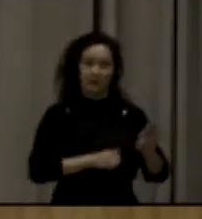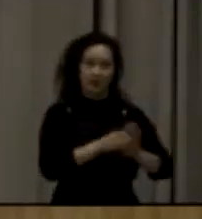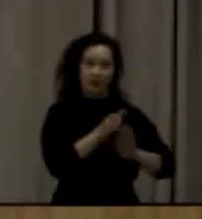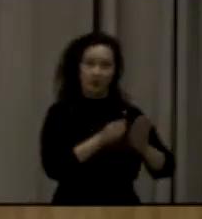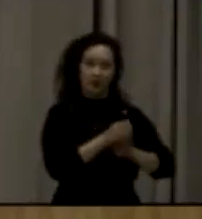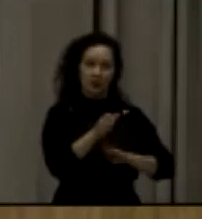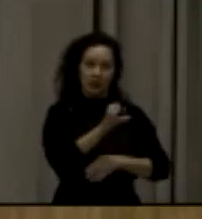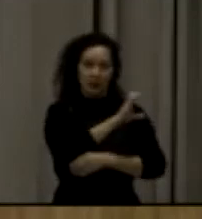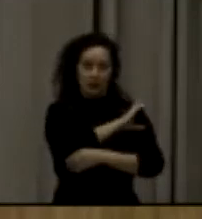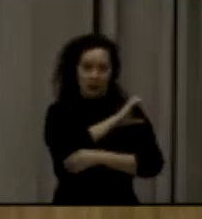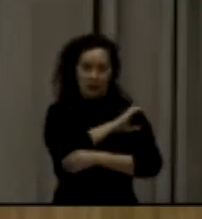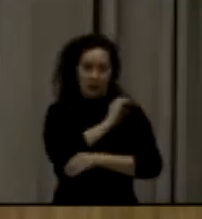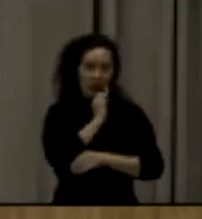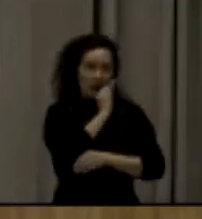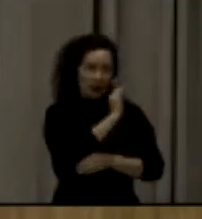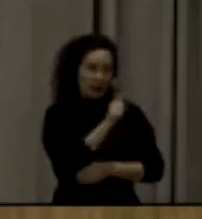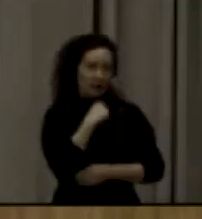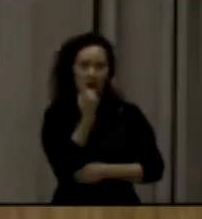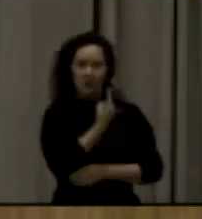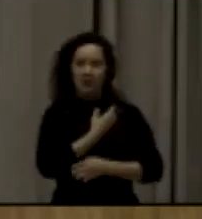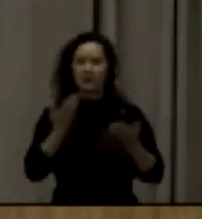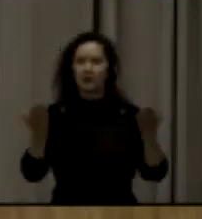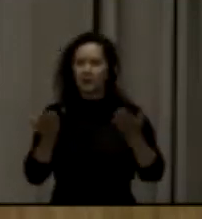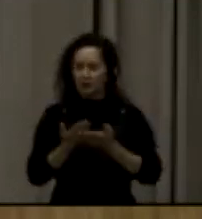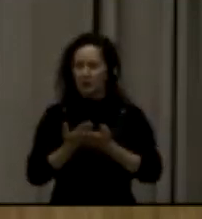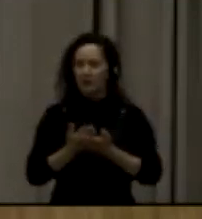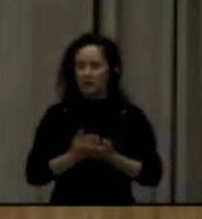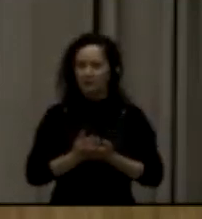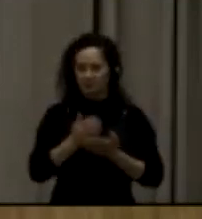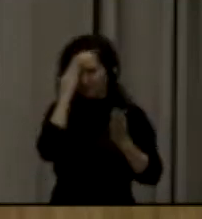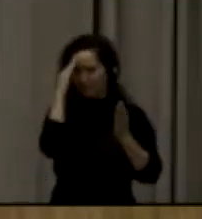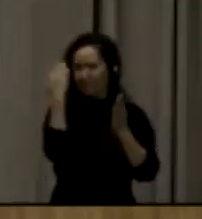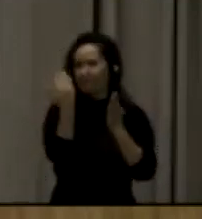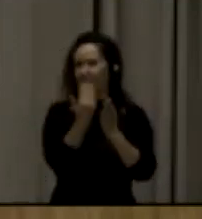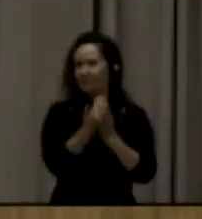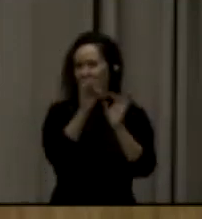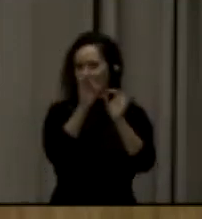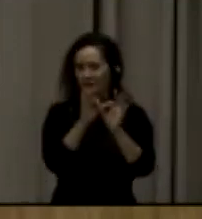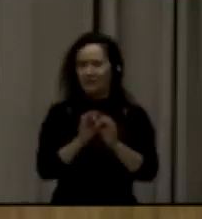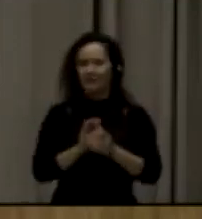Orientação recebida da coordenação, estou cumprindo.